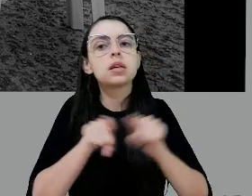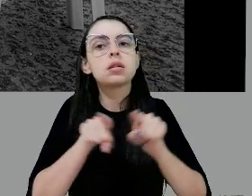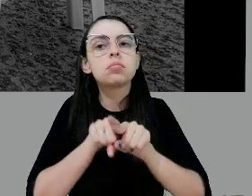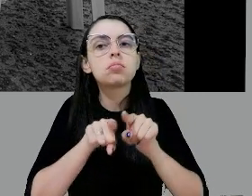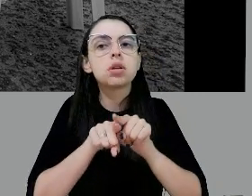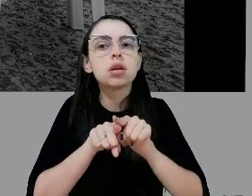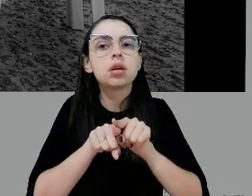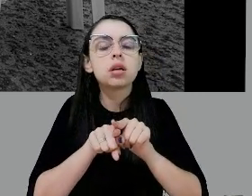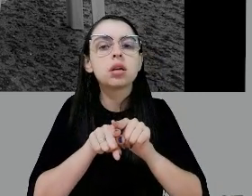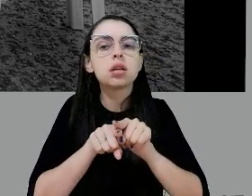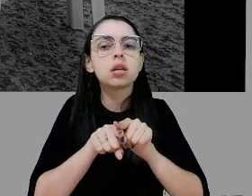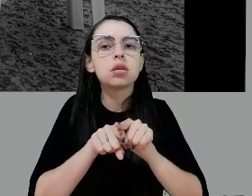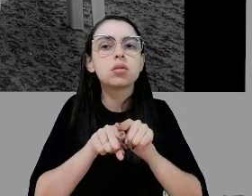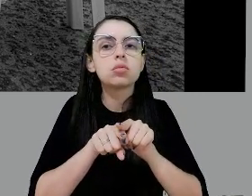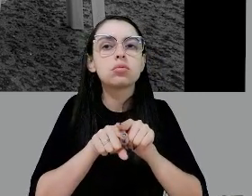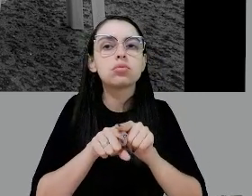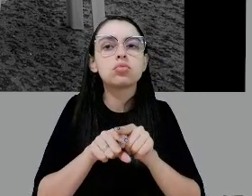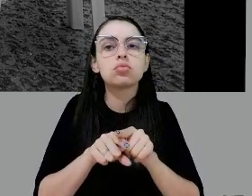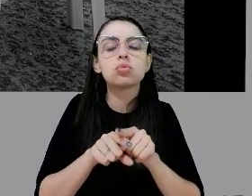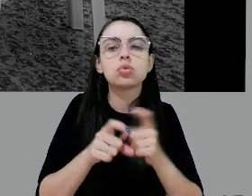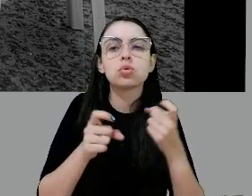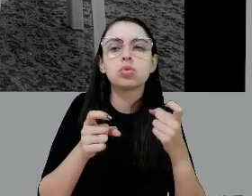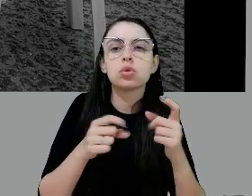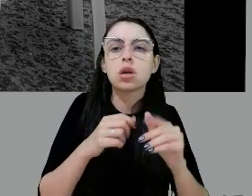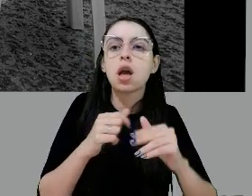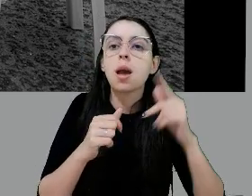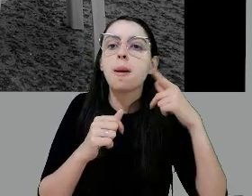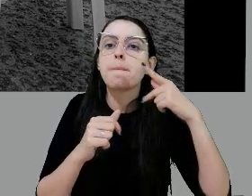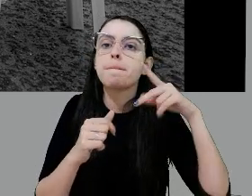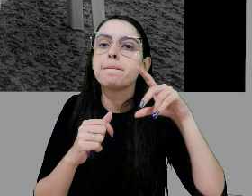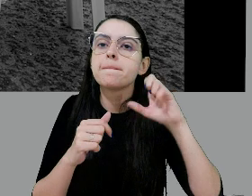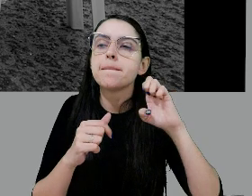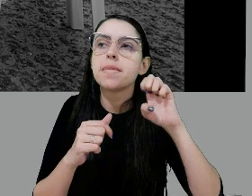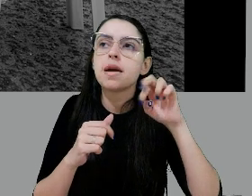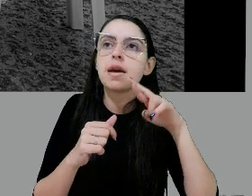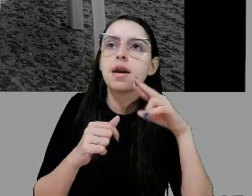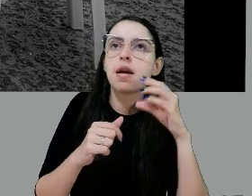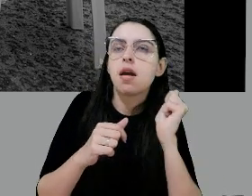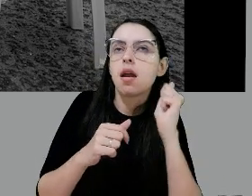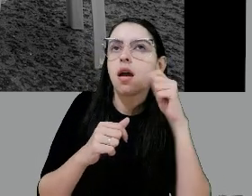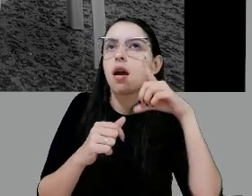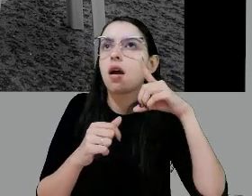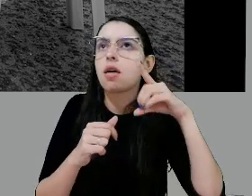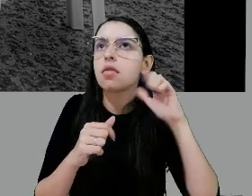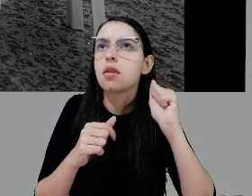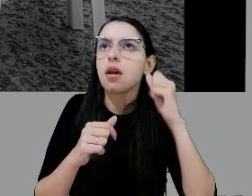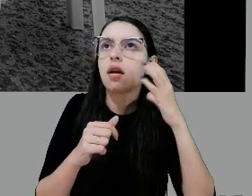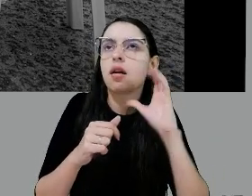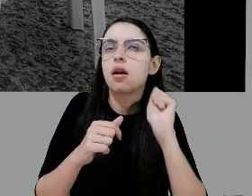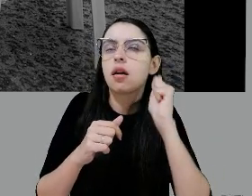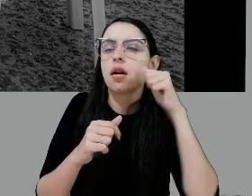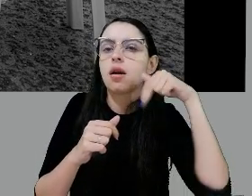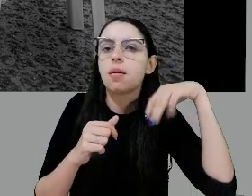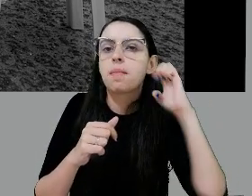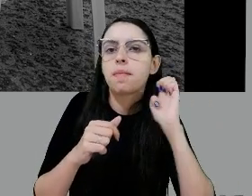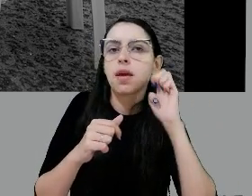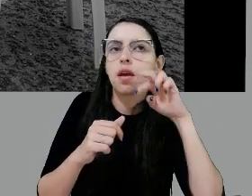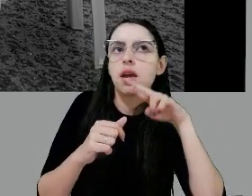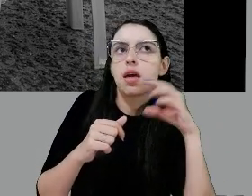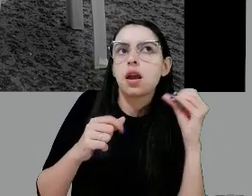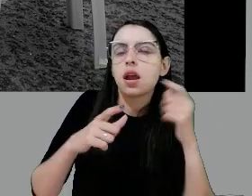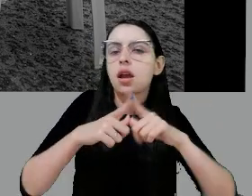uma proposição que eu fiz para ele sair logo do que eu chamei de beira da cama, de sair de perto do leito, expandir o